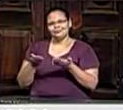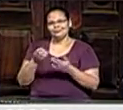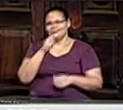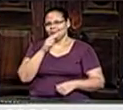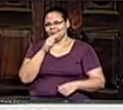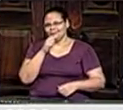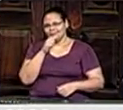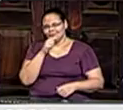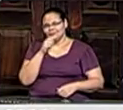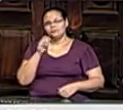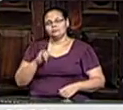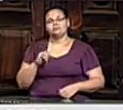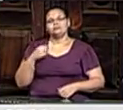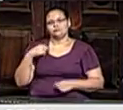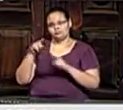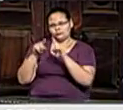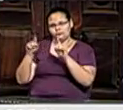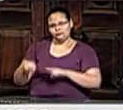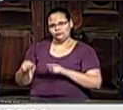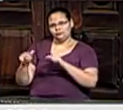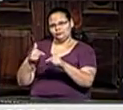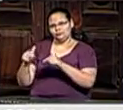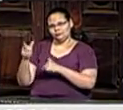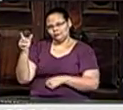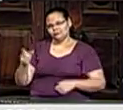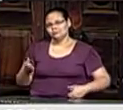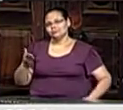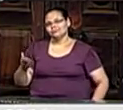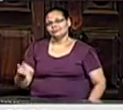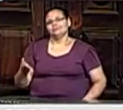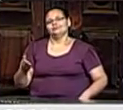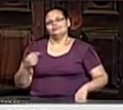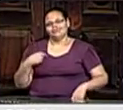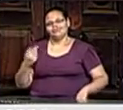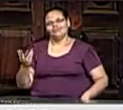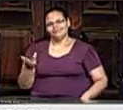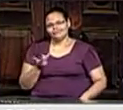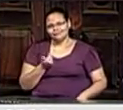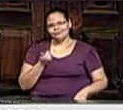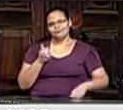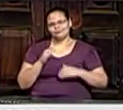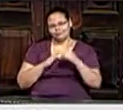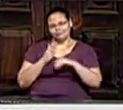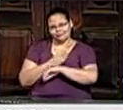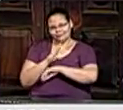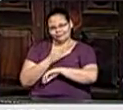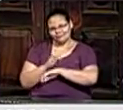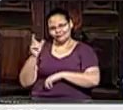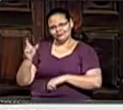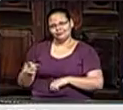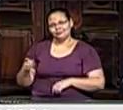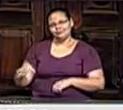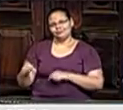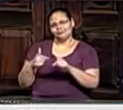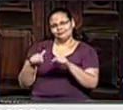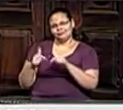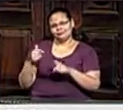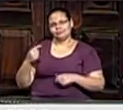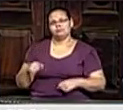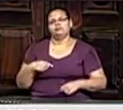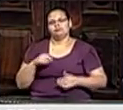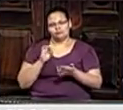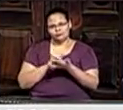ter o funcionário público qualificado. Essa é que é a verdade.